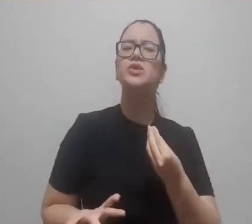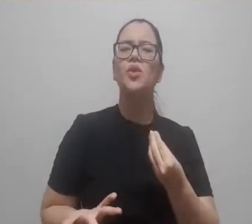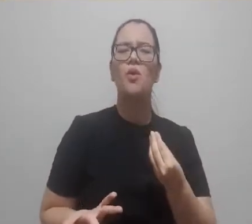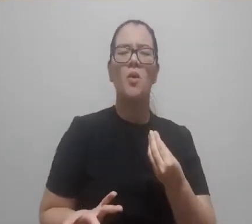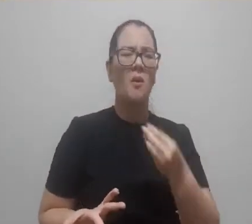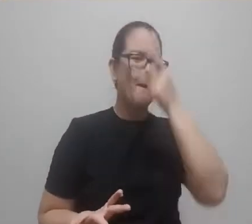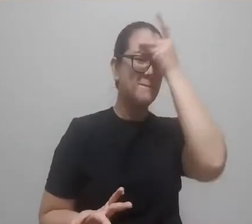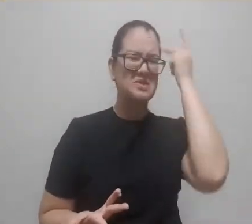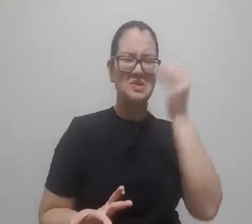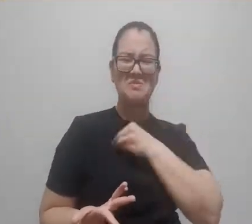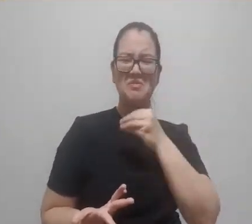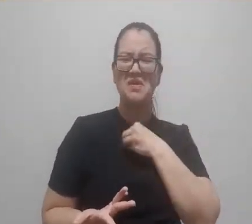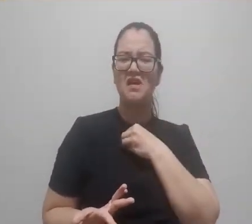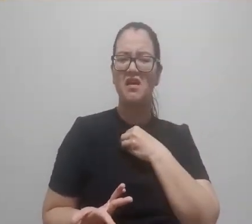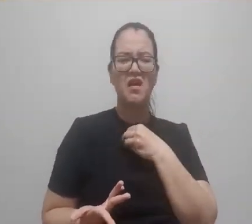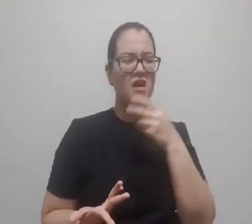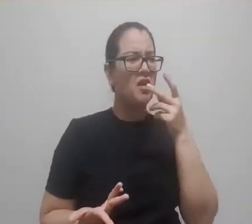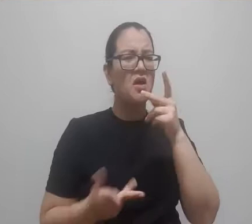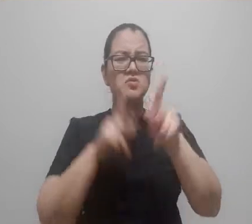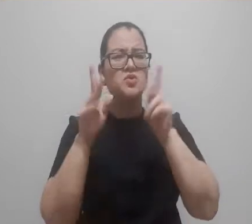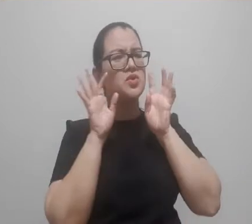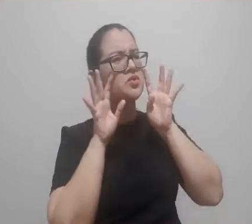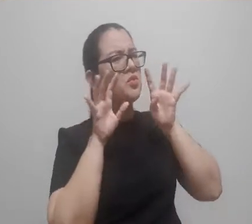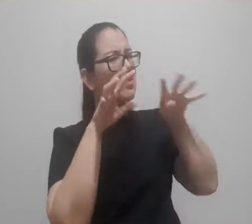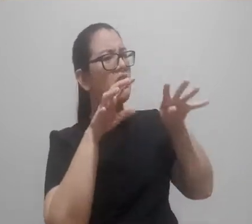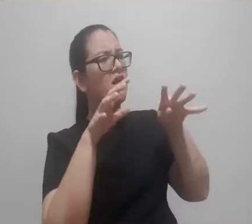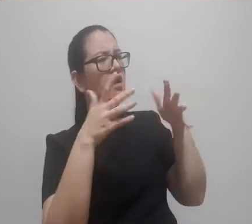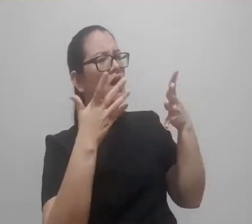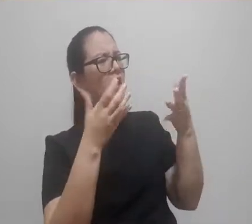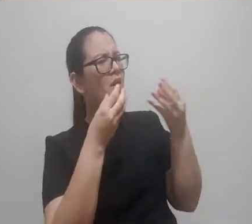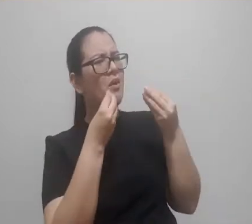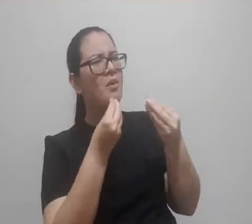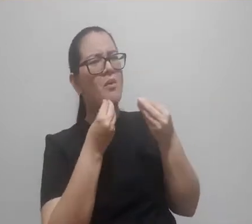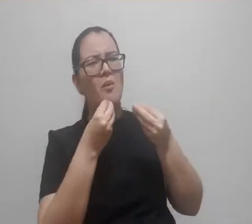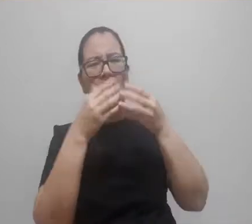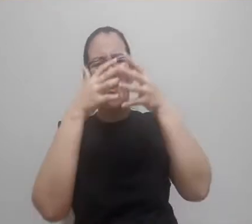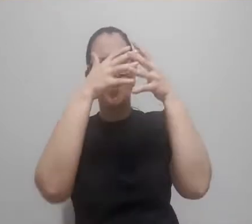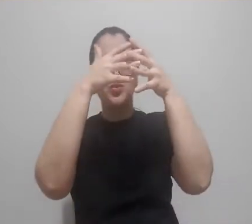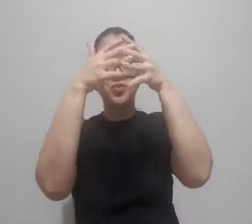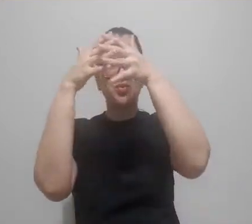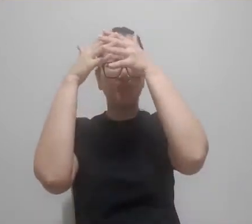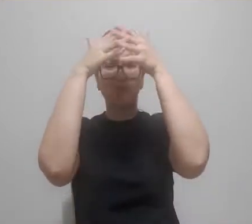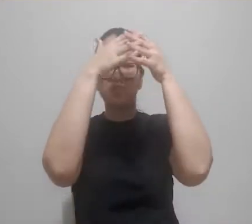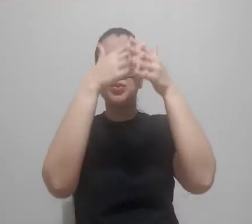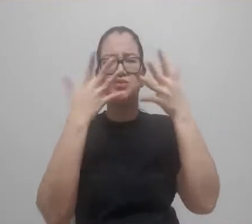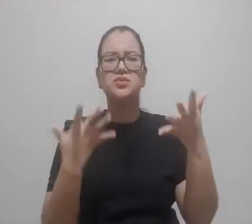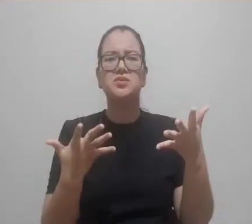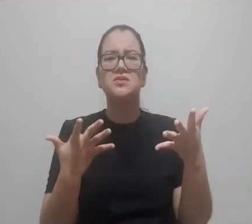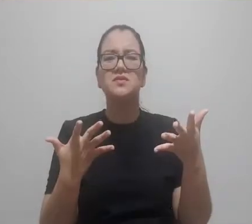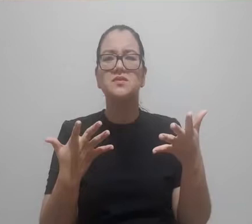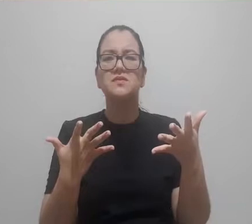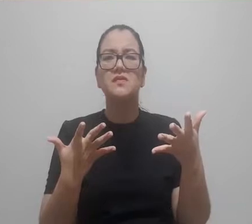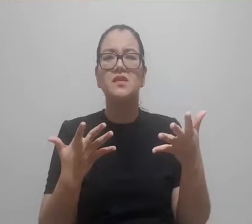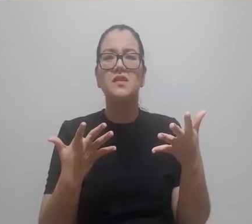muito confuso para as pessoas que, além de ouvirem, elas